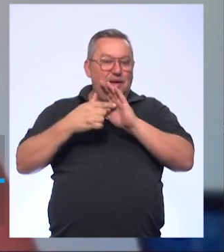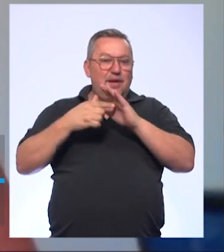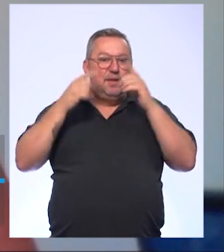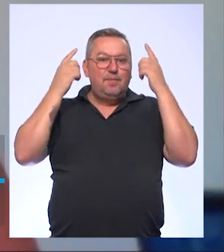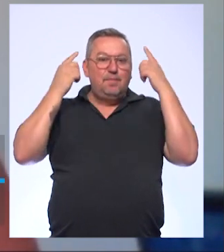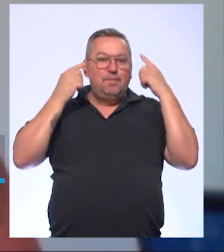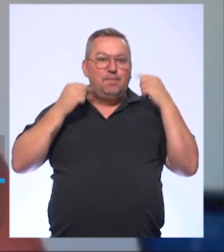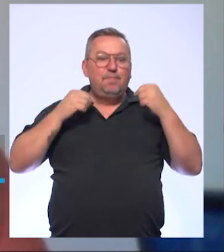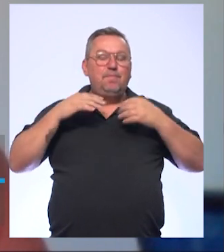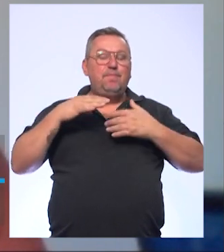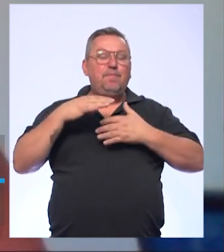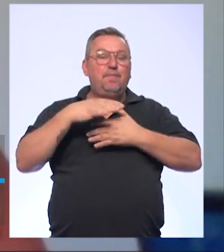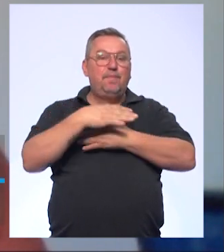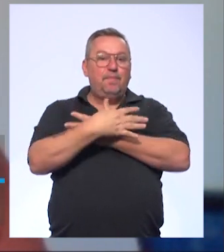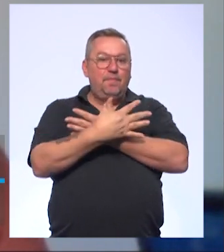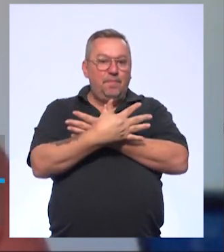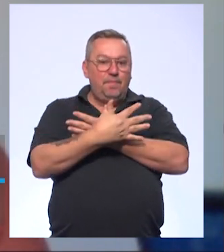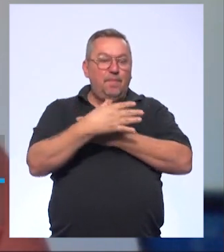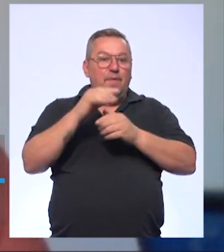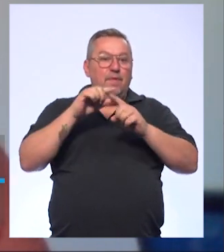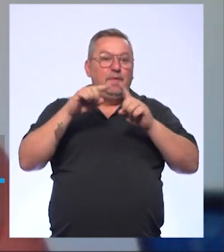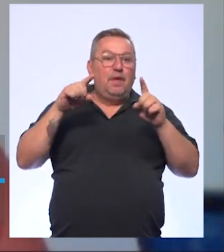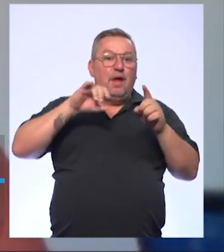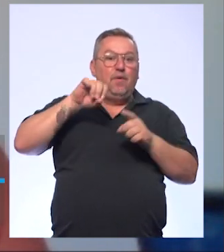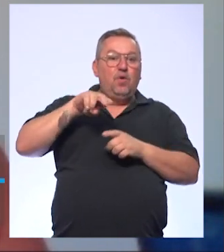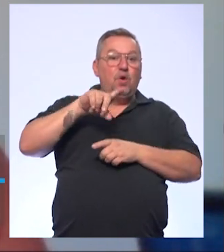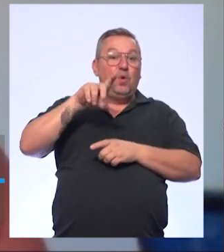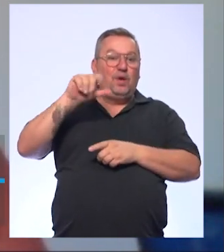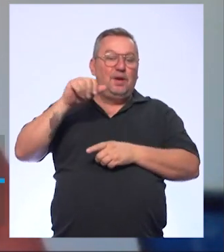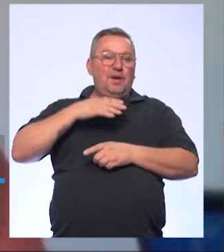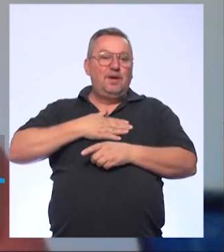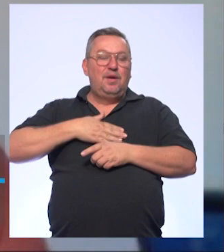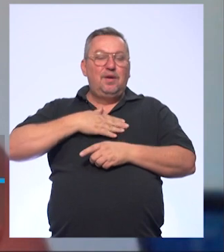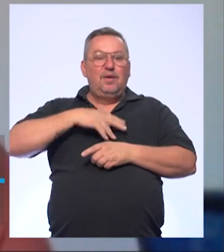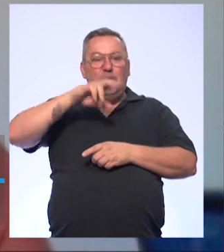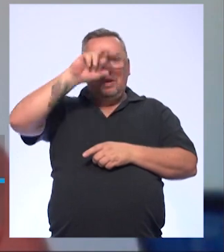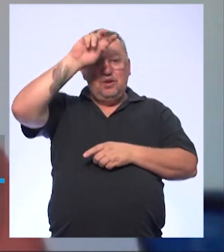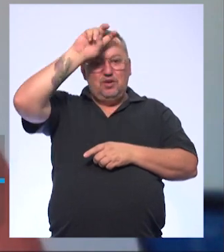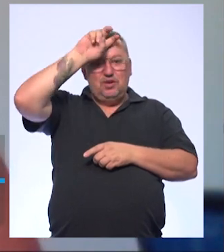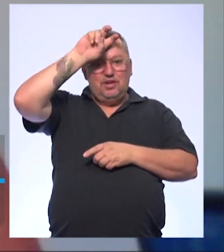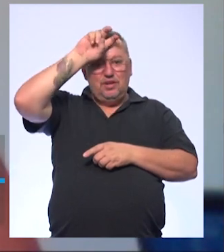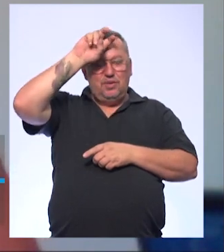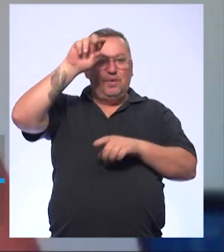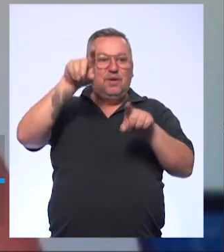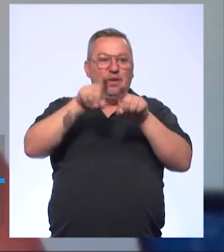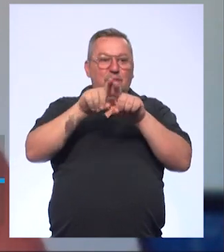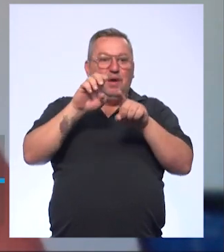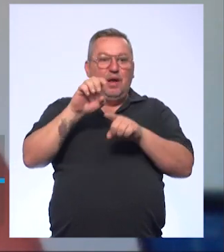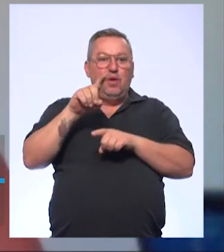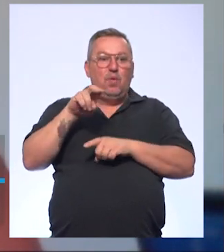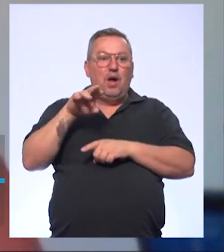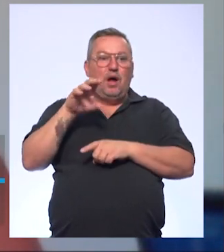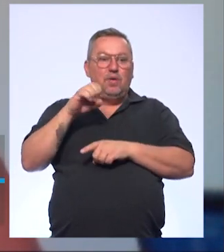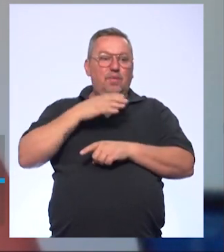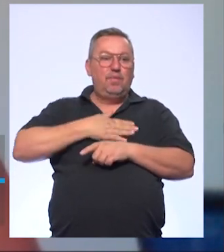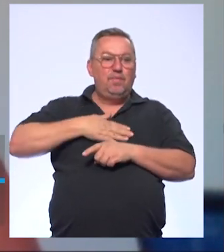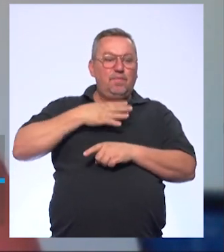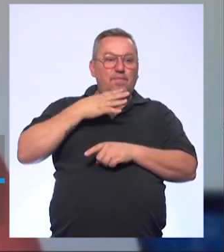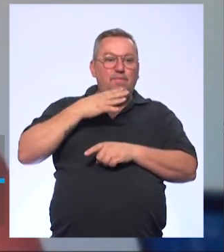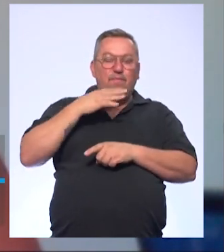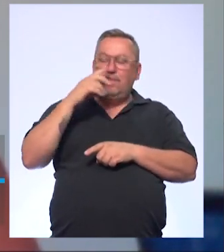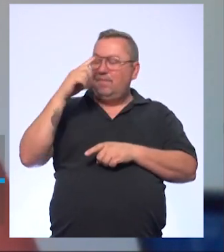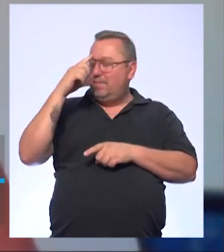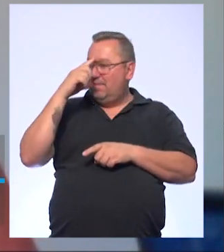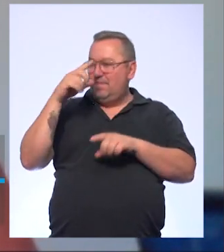e maias. Já a Júlia gostaria de conhecer o Egito. O Eduardo disse que gostaria de conhecer a